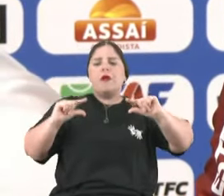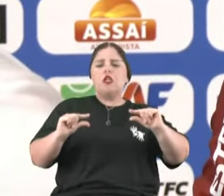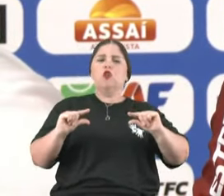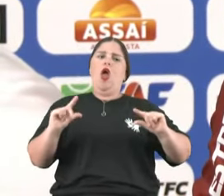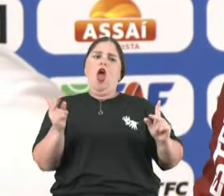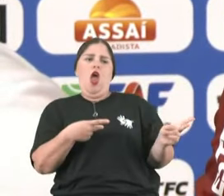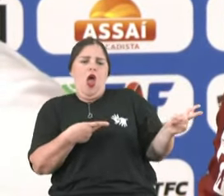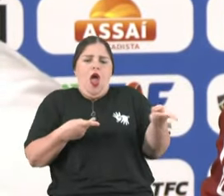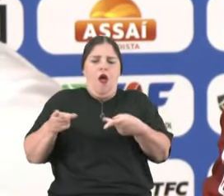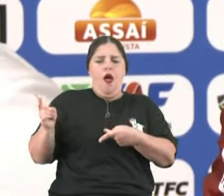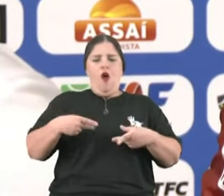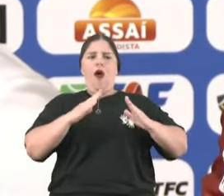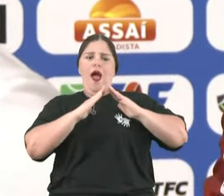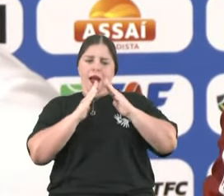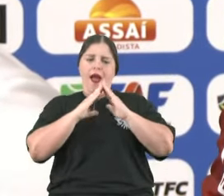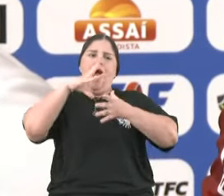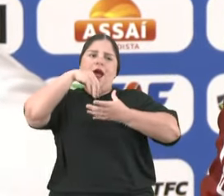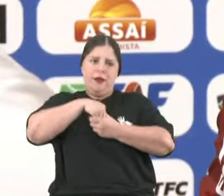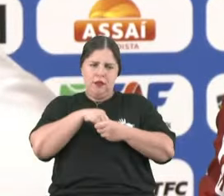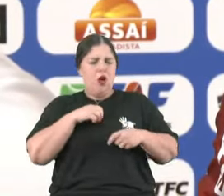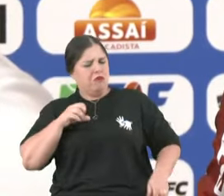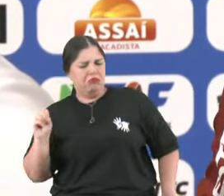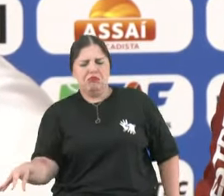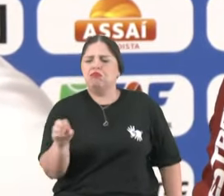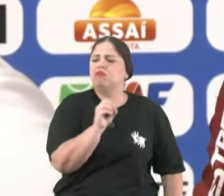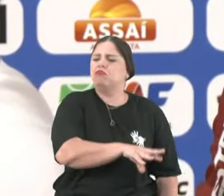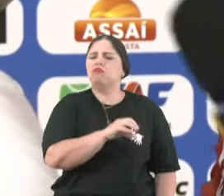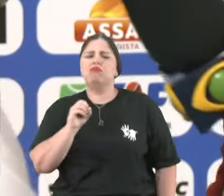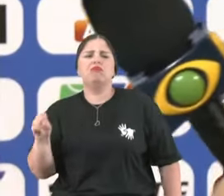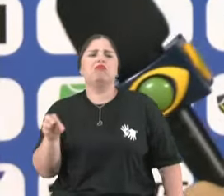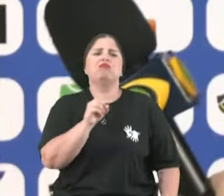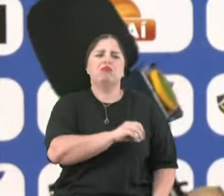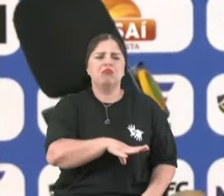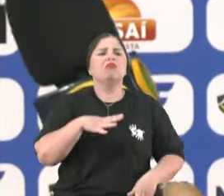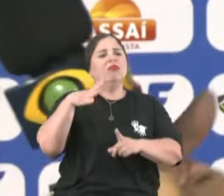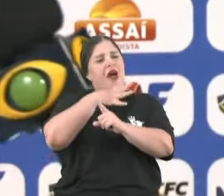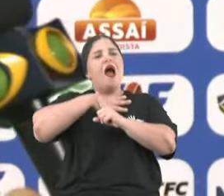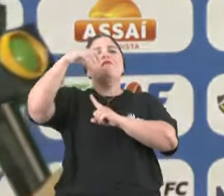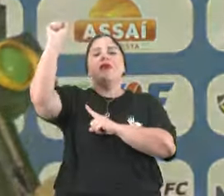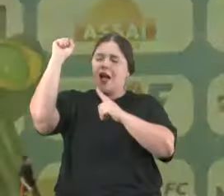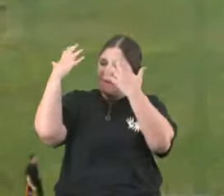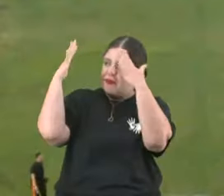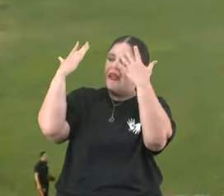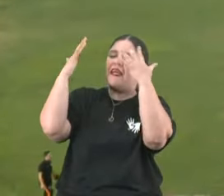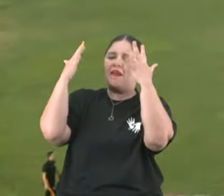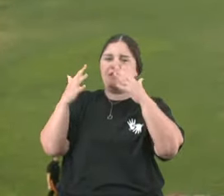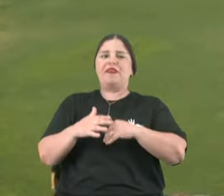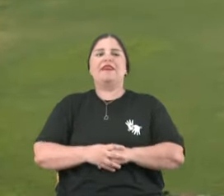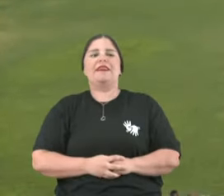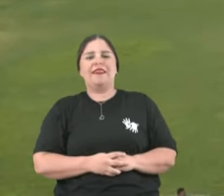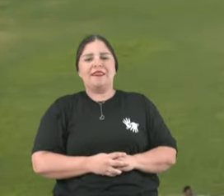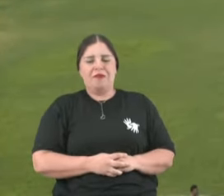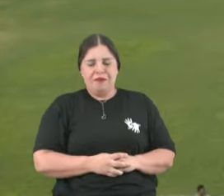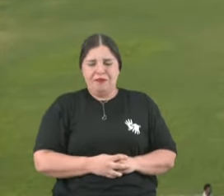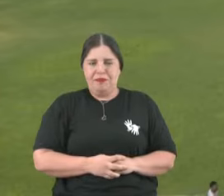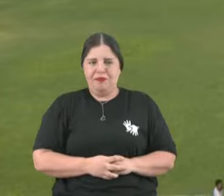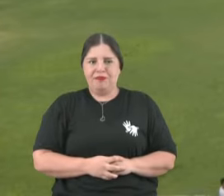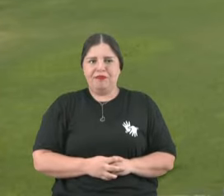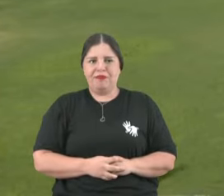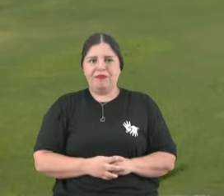não sair atrás do placar e sim fazer os gols e se tornar campeão. Parabéns, cara. Mais uma vez. Ali, o Anselmo